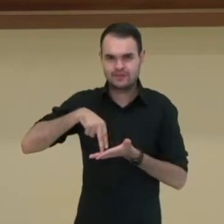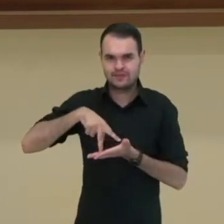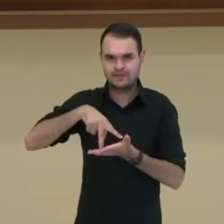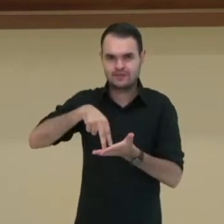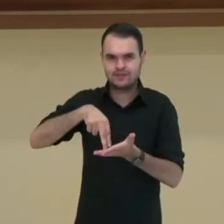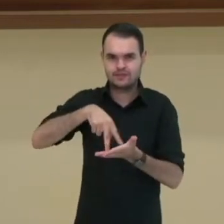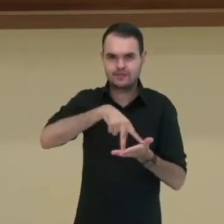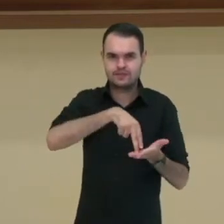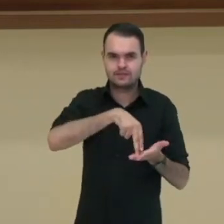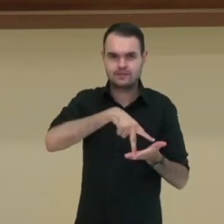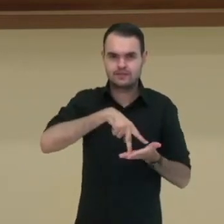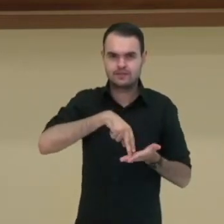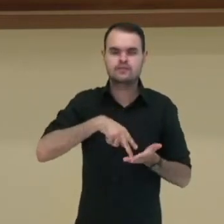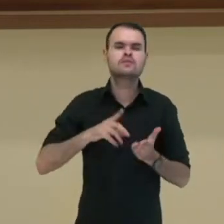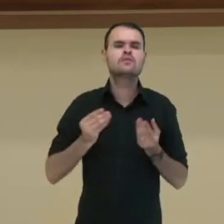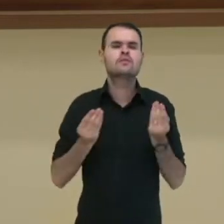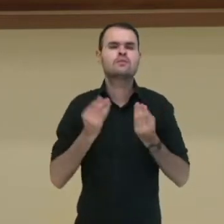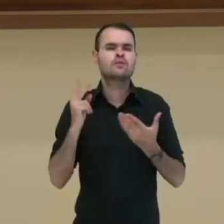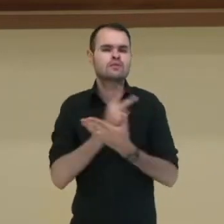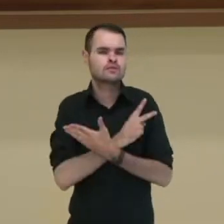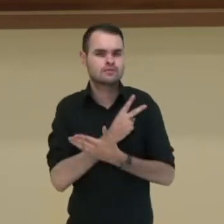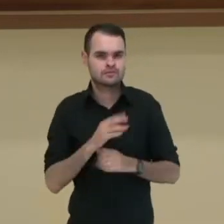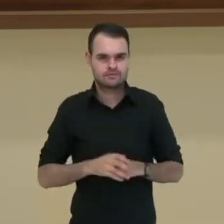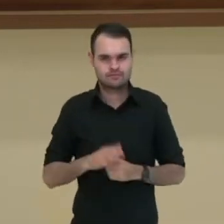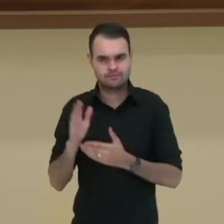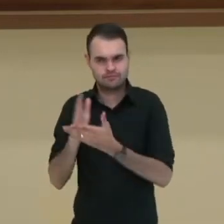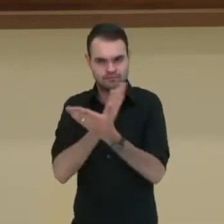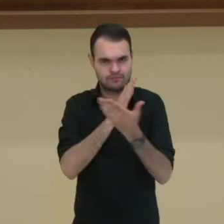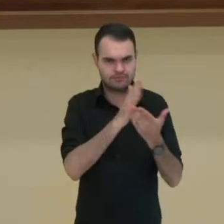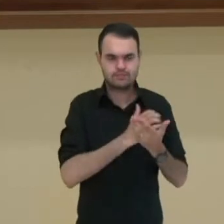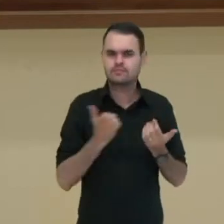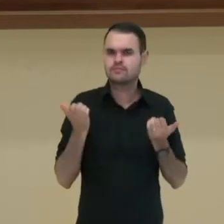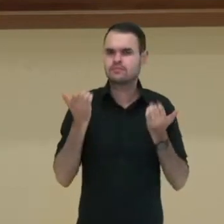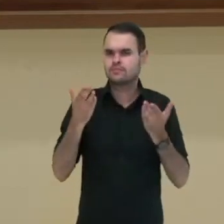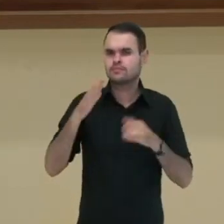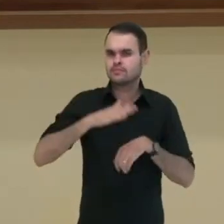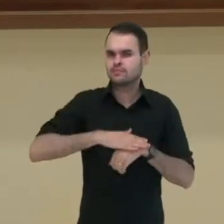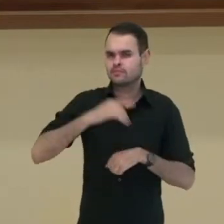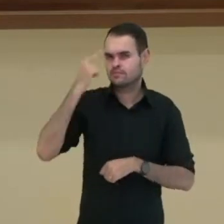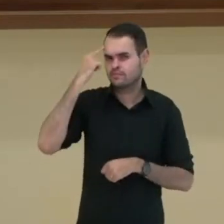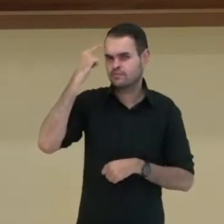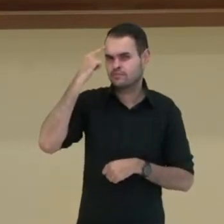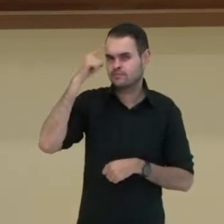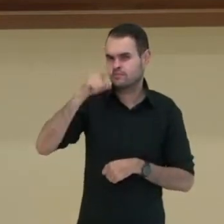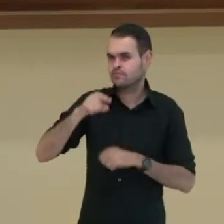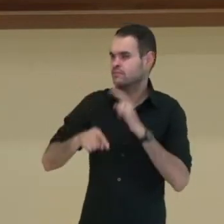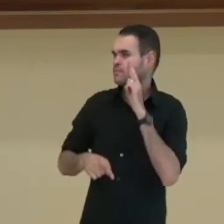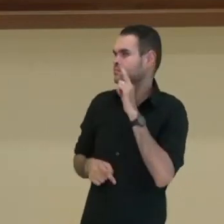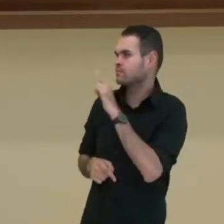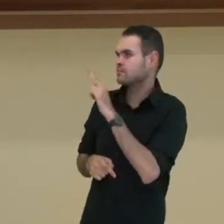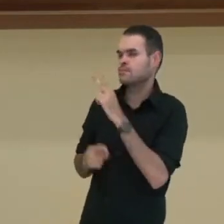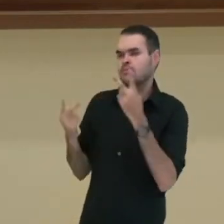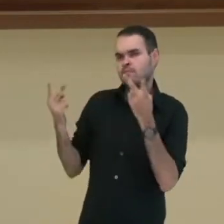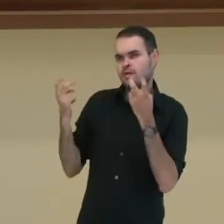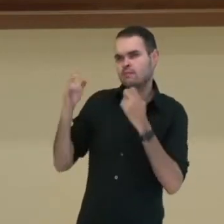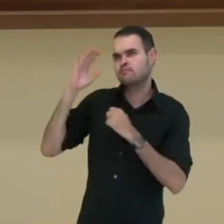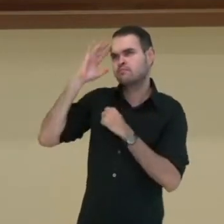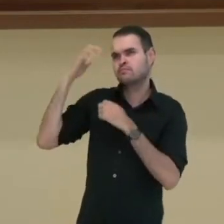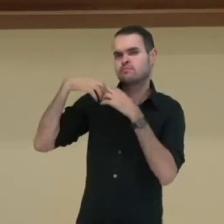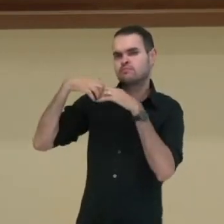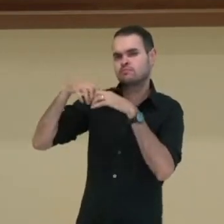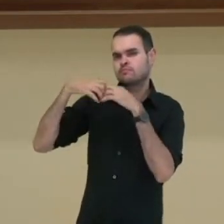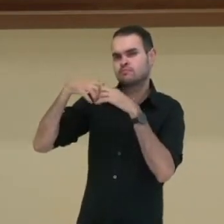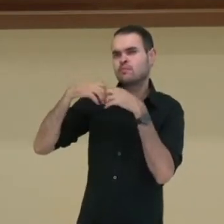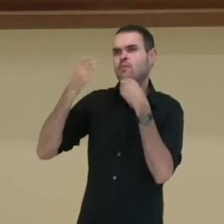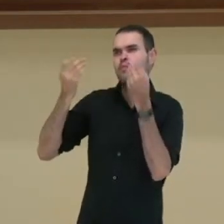vivo. Mas como que isso acontece? Claro, eu vou dar um tempinho para você pensar, observa bem essa imagem, reflete, analisa,